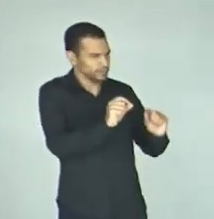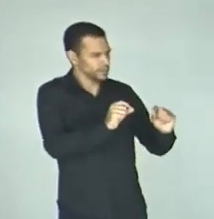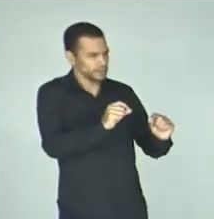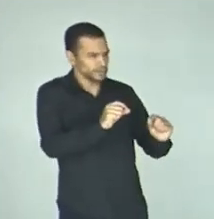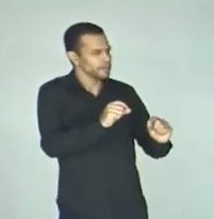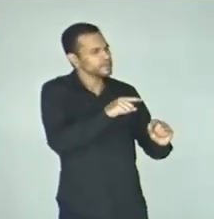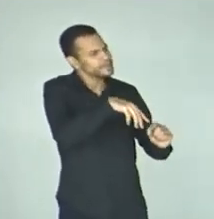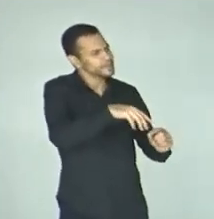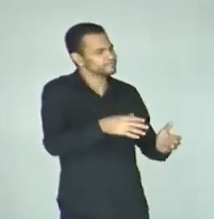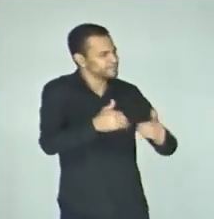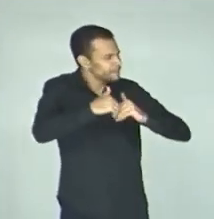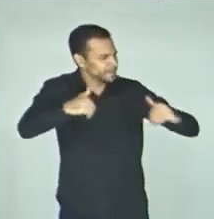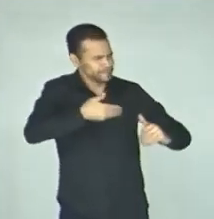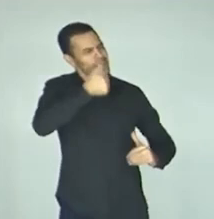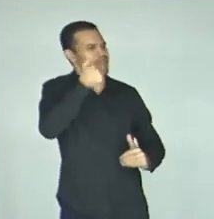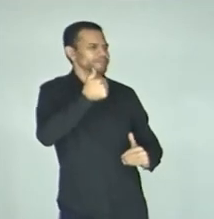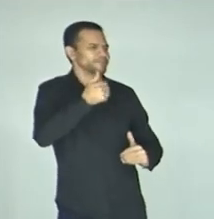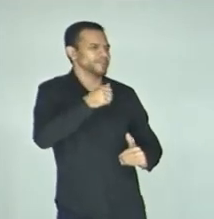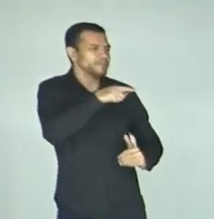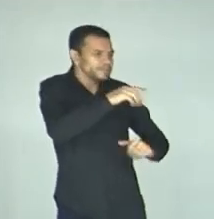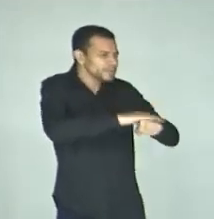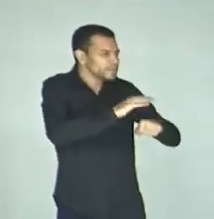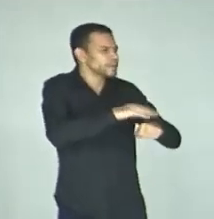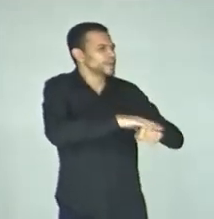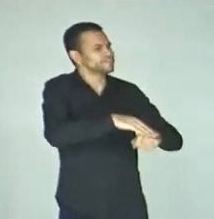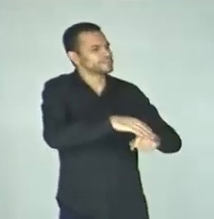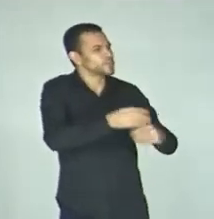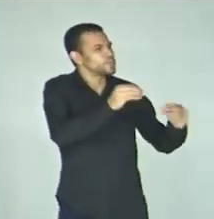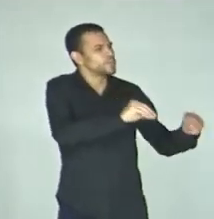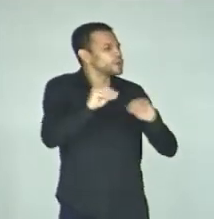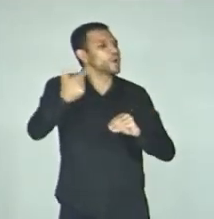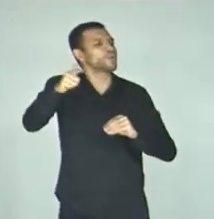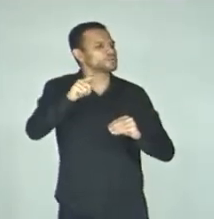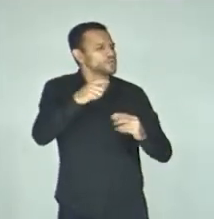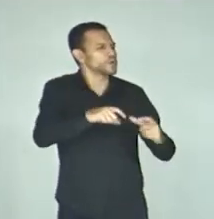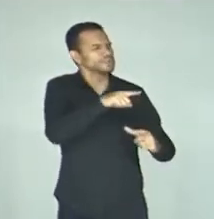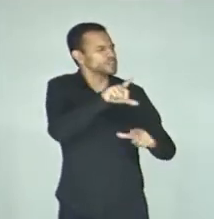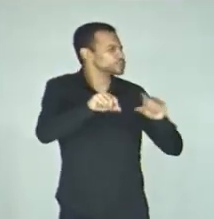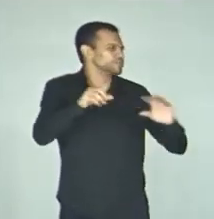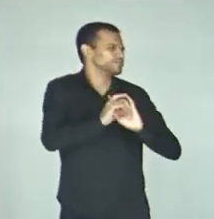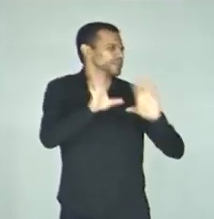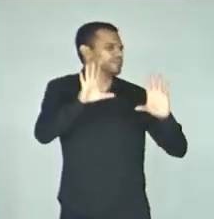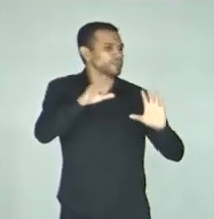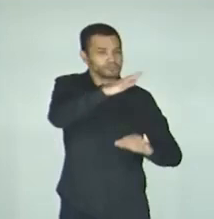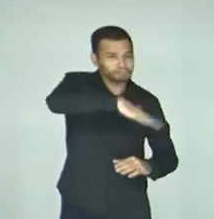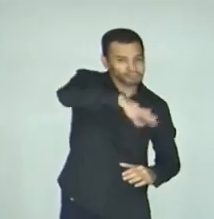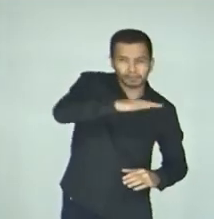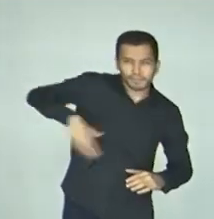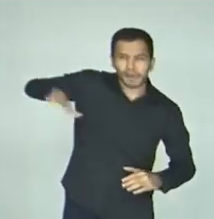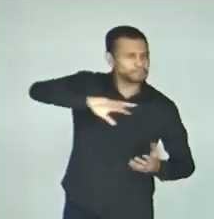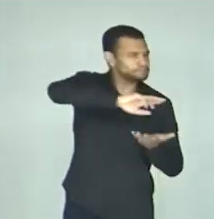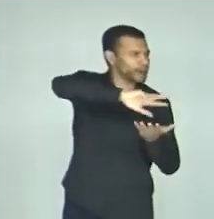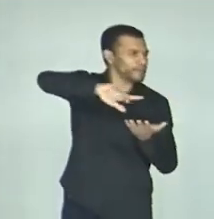Segue o teu caminho e vai viver tua vida você vai para onde você quiser tá aqui ó você for para